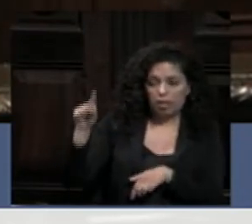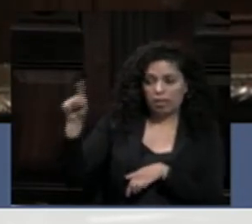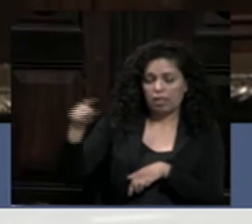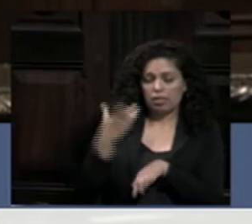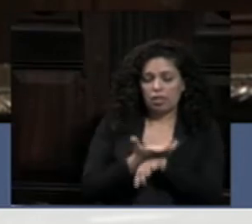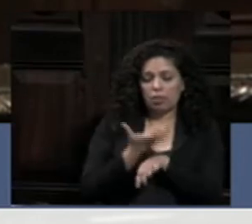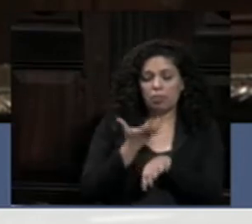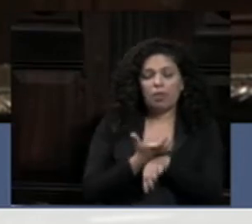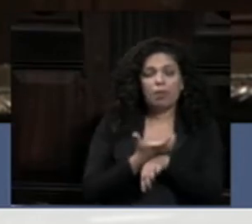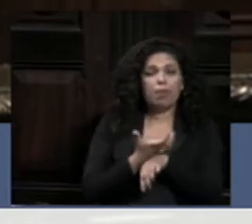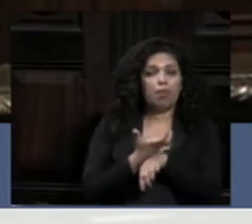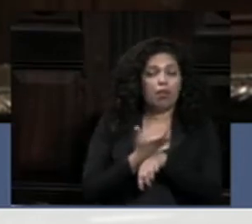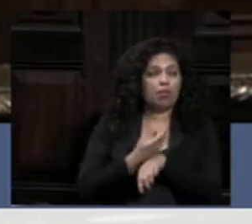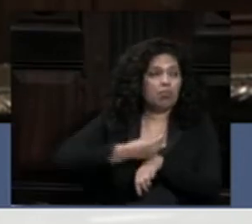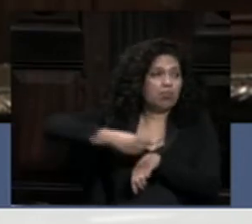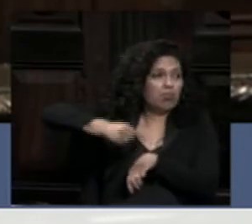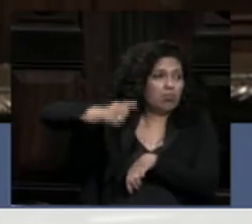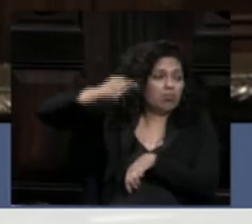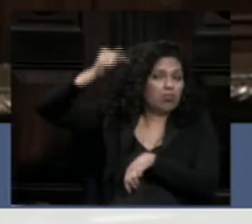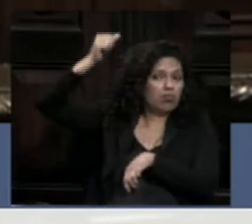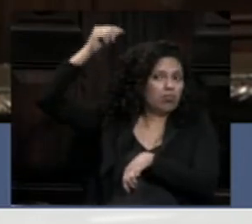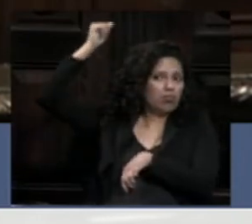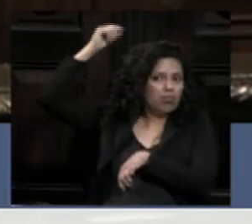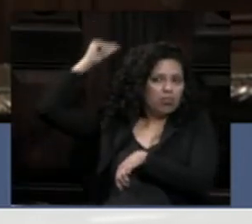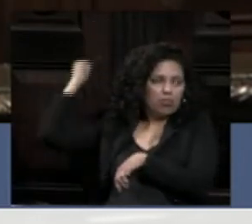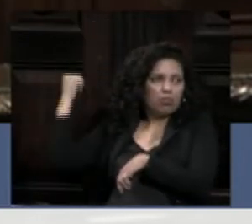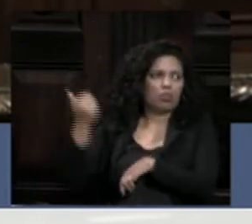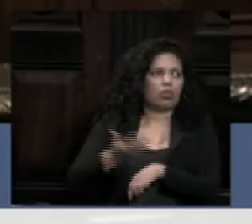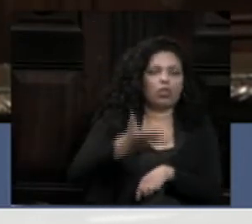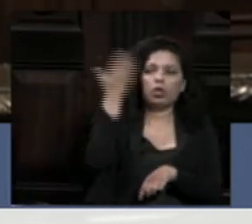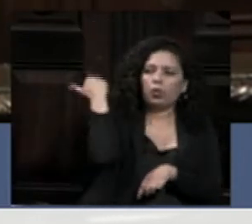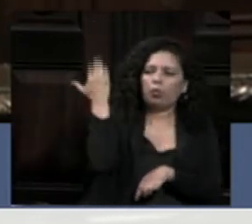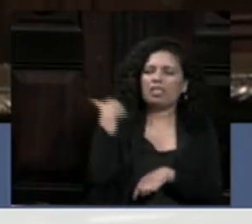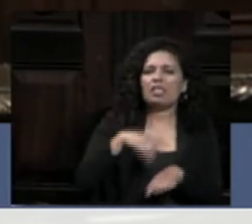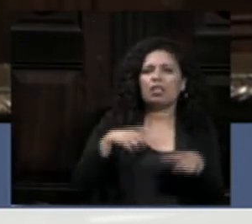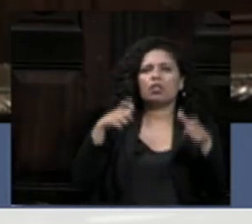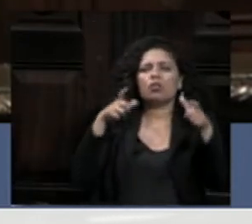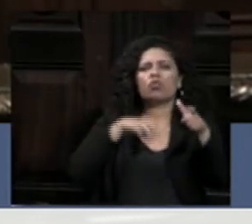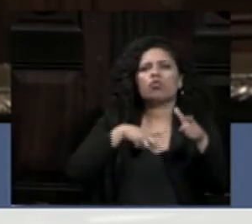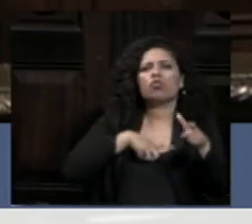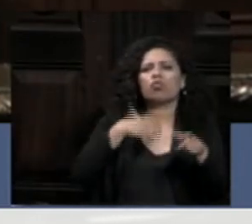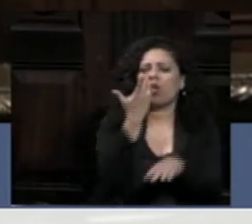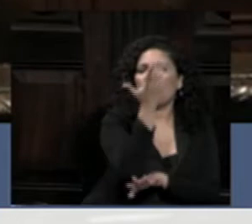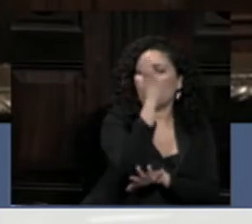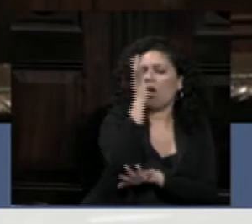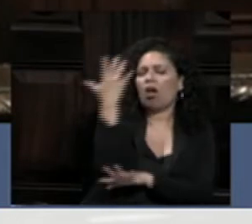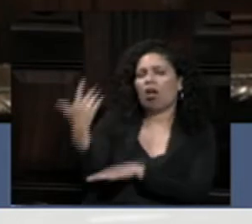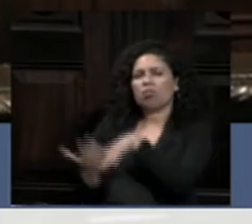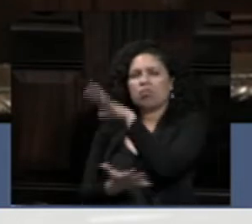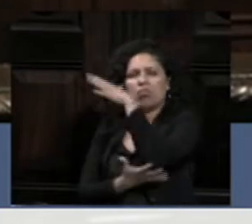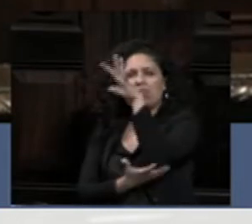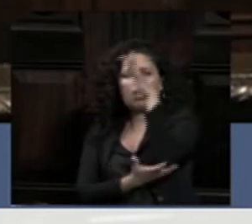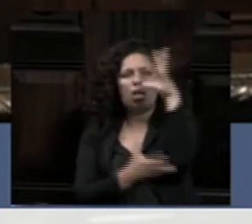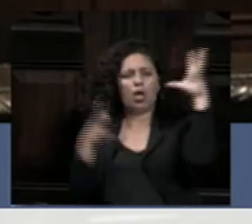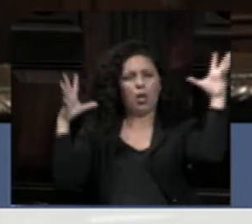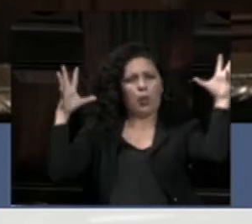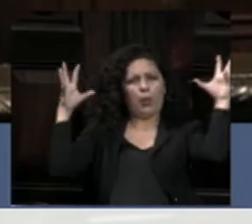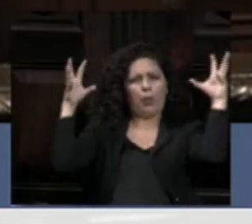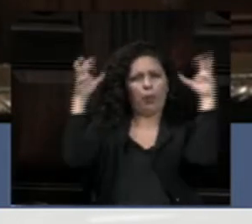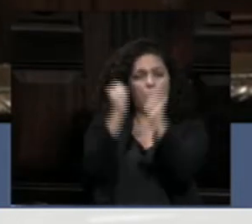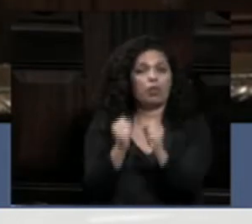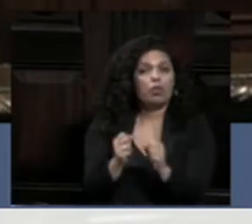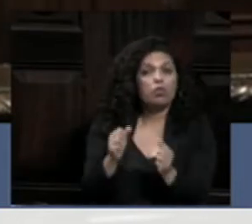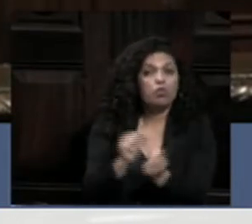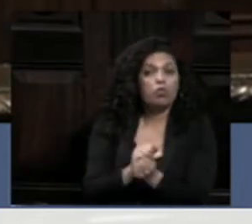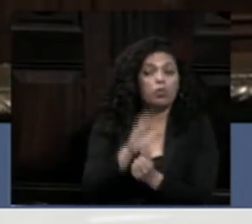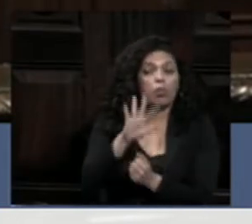pleno centro da cidade uma verdadeira floresta, ou tinha uma floresta, porque o prefeito anterior, o senhor